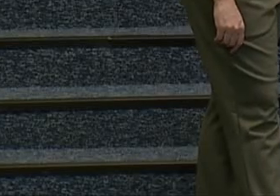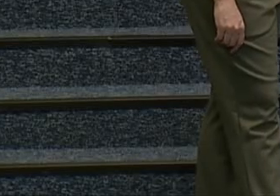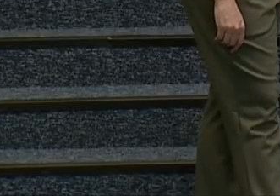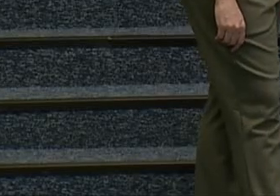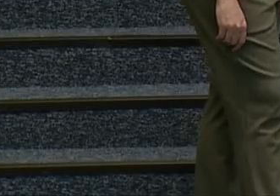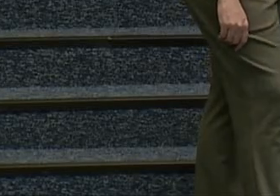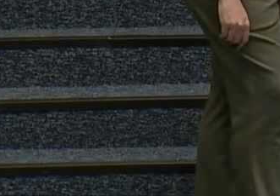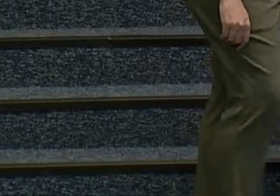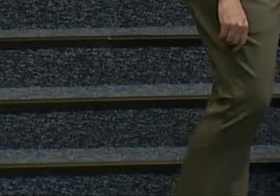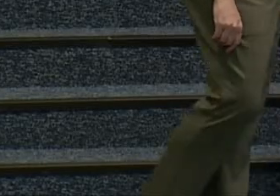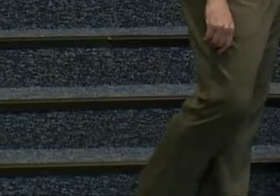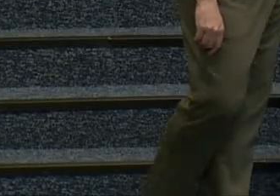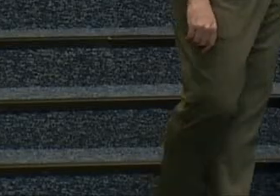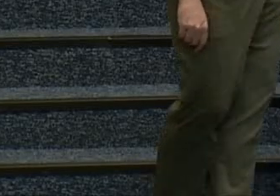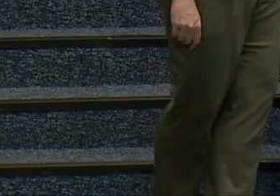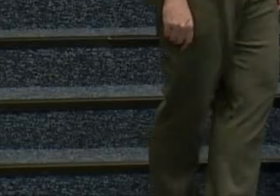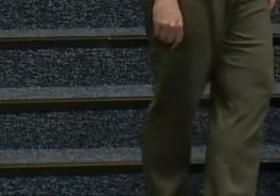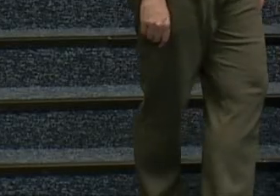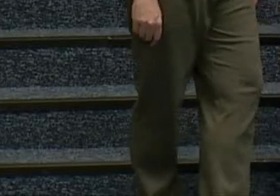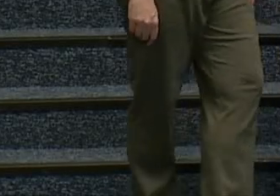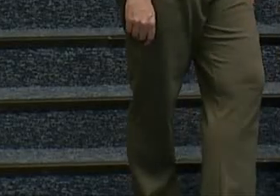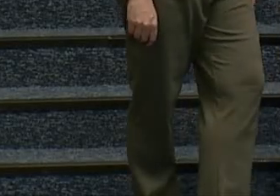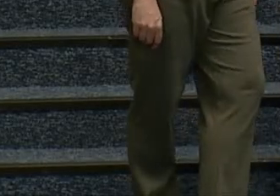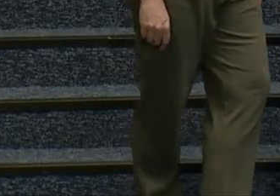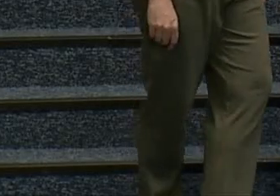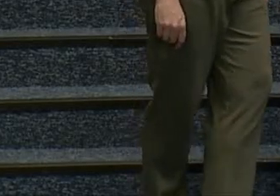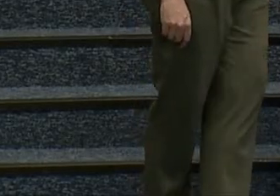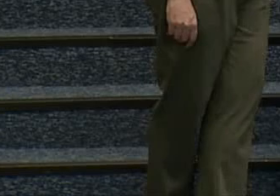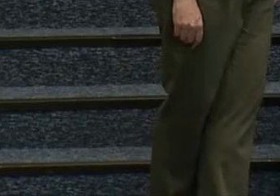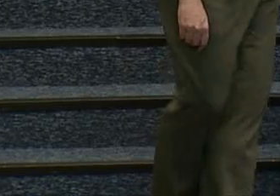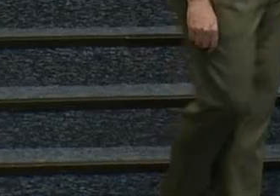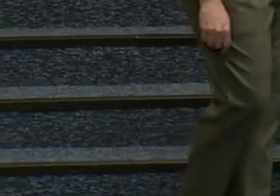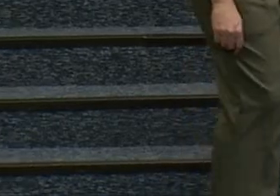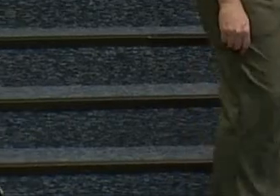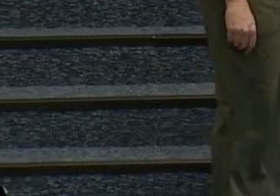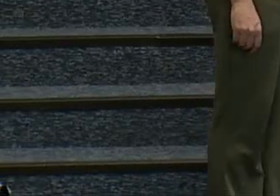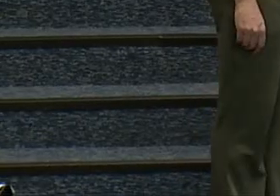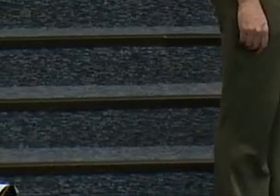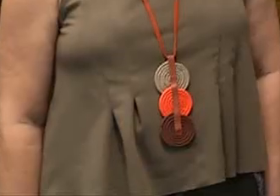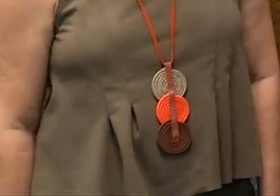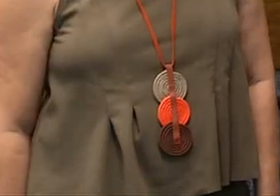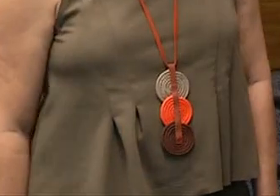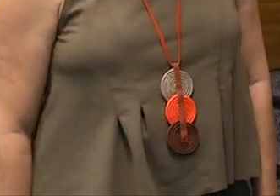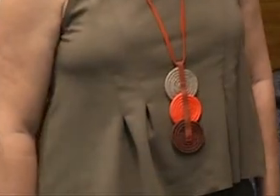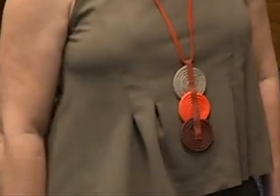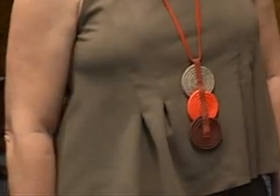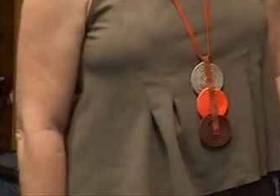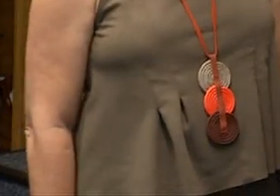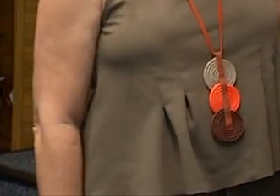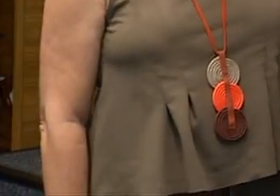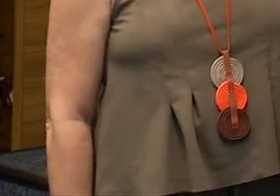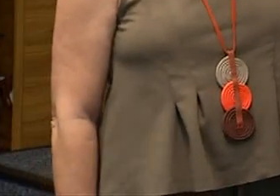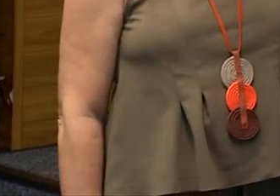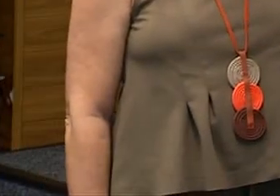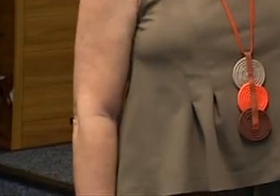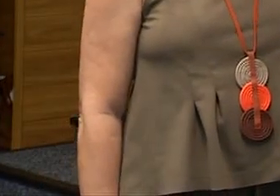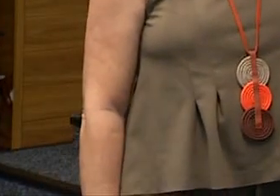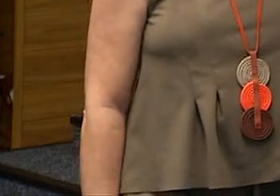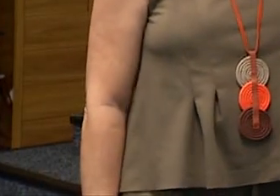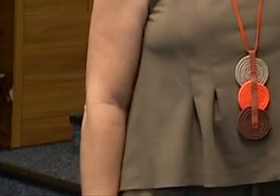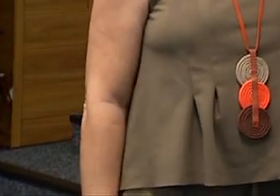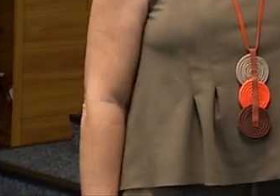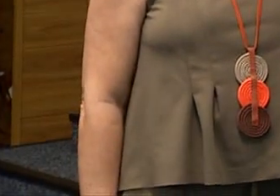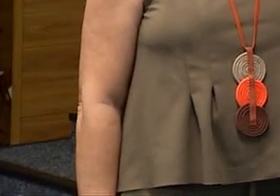Obrigado, Paulinho, pelas palavras. Me chamar não de professor Dr. Godofredo, mas de Godô, como carinhosamente